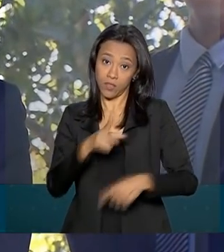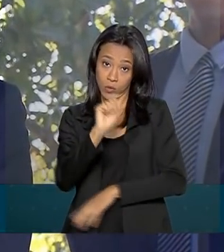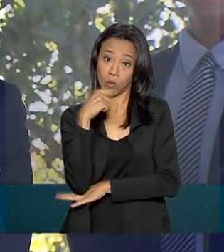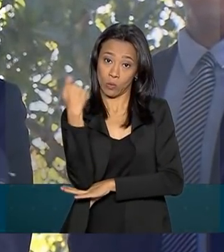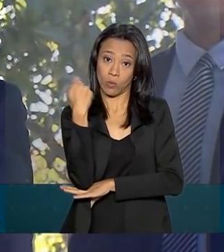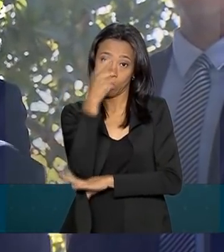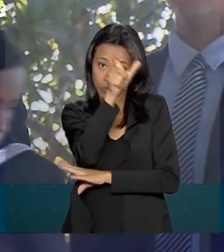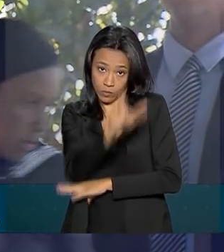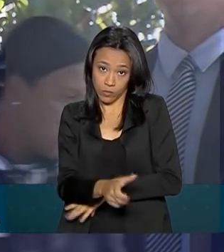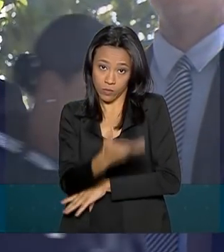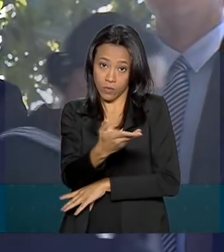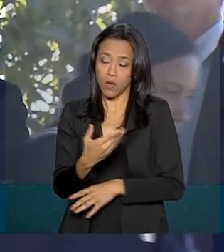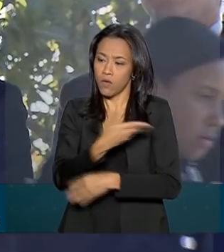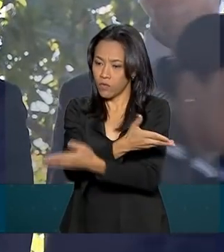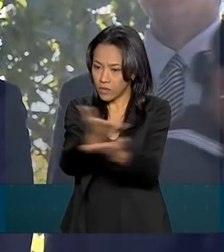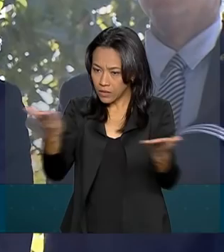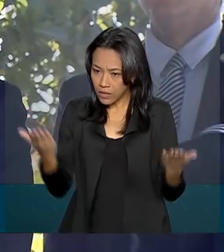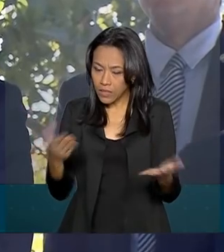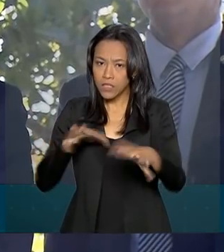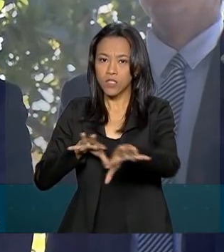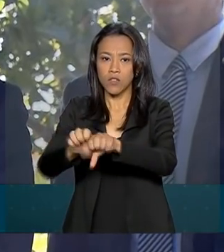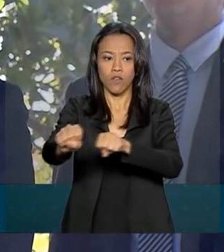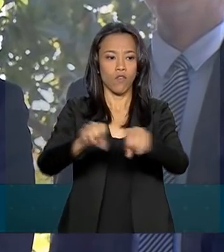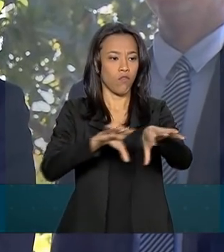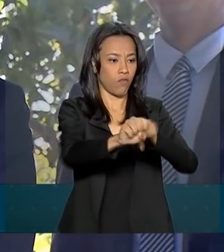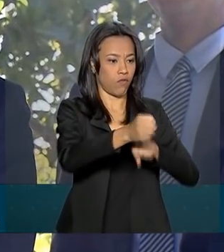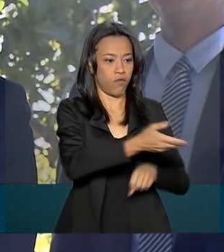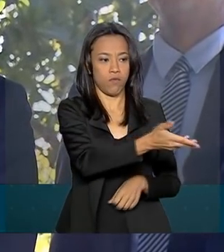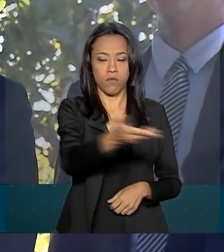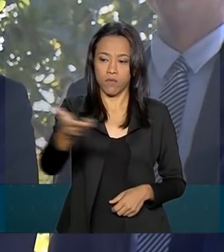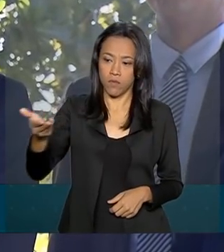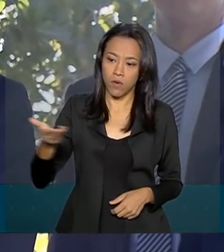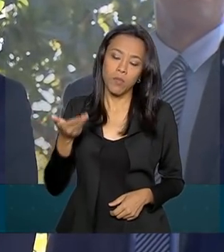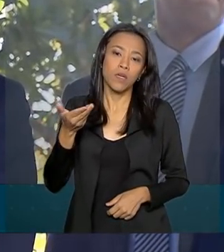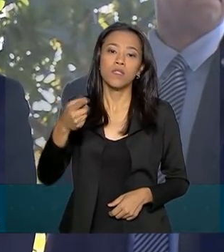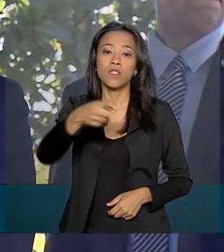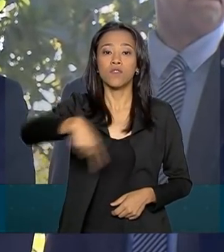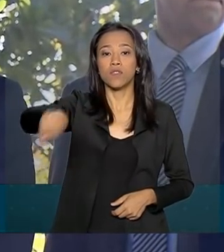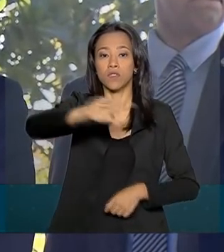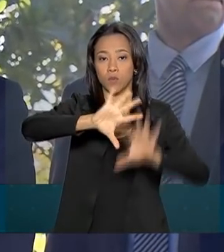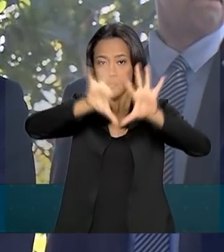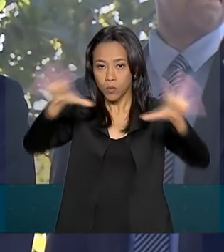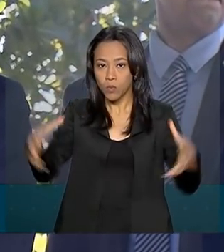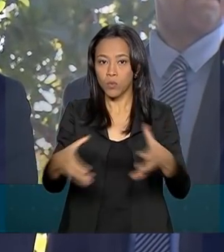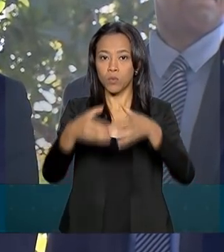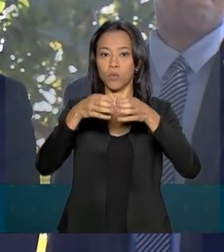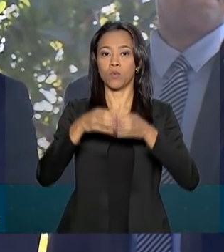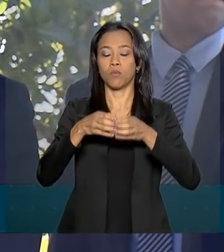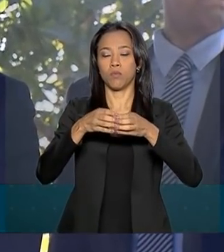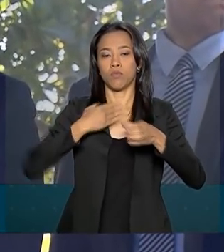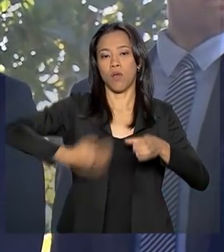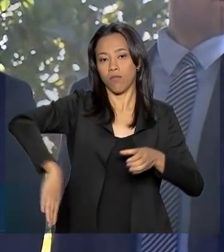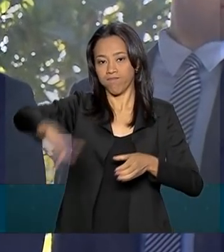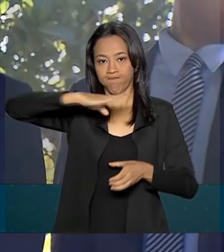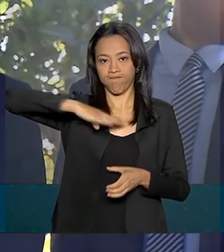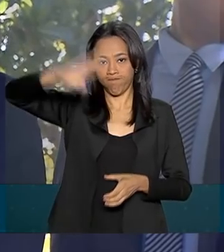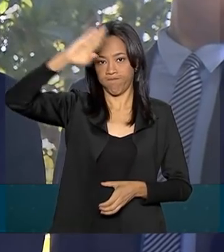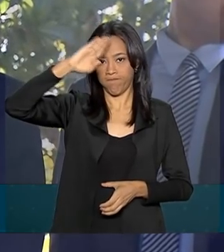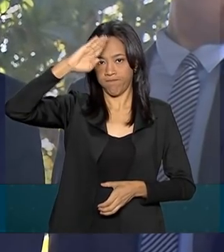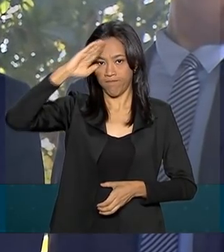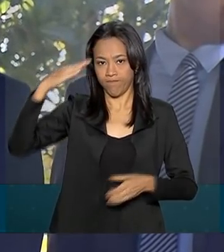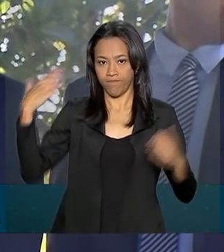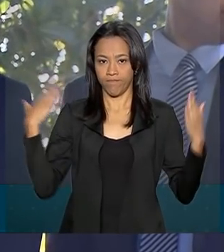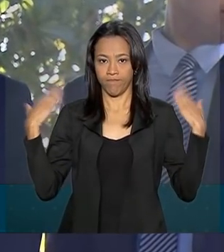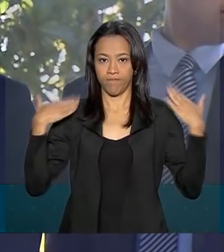senhores formandos, sargentos da nossa Marinha do Brasil, parentes